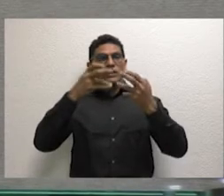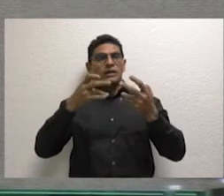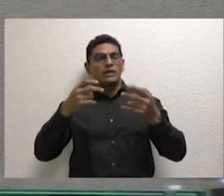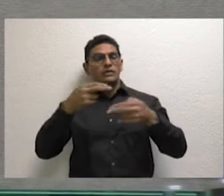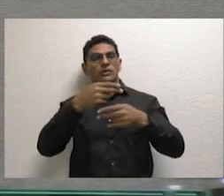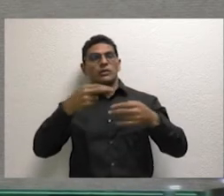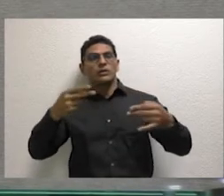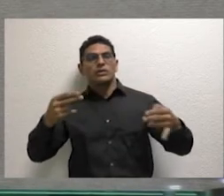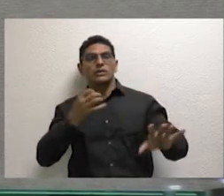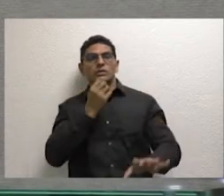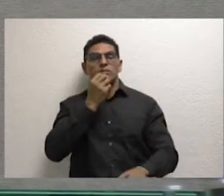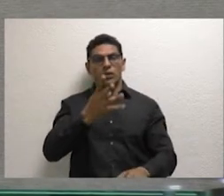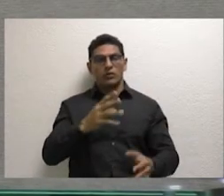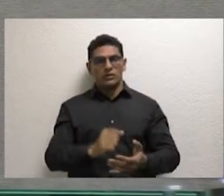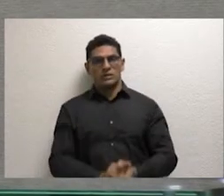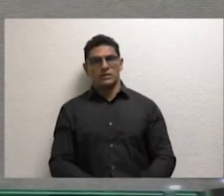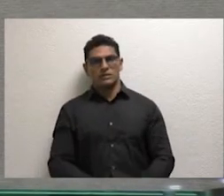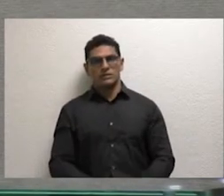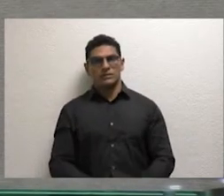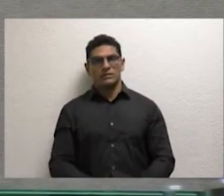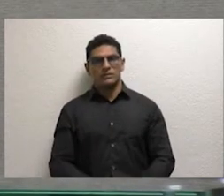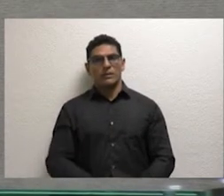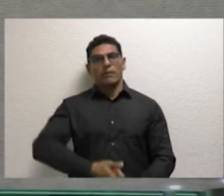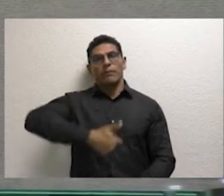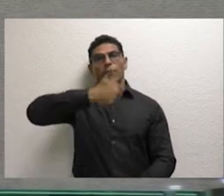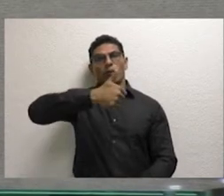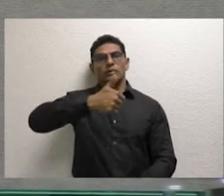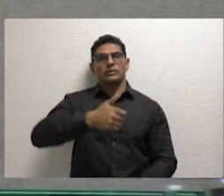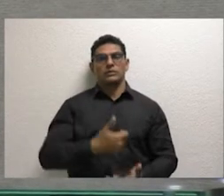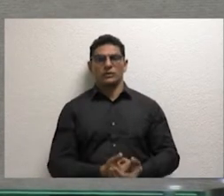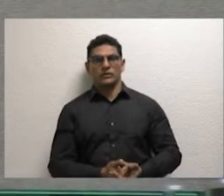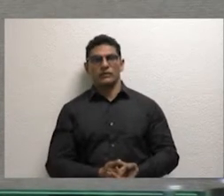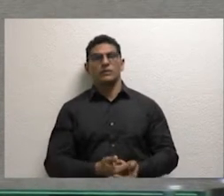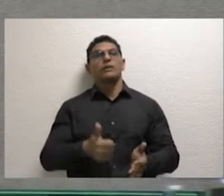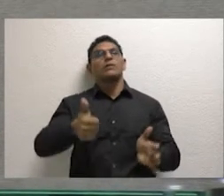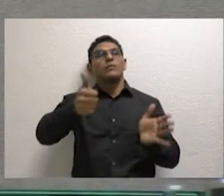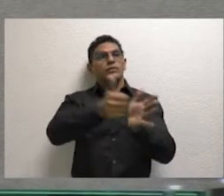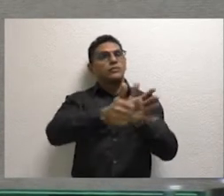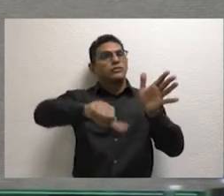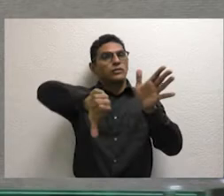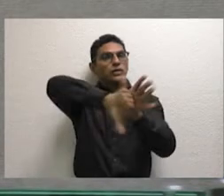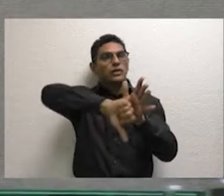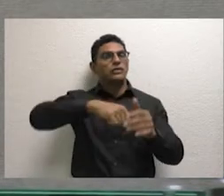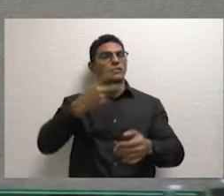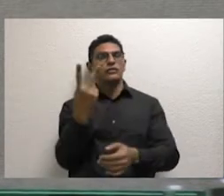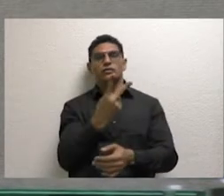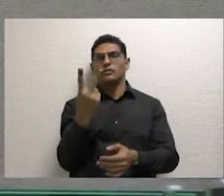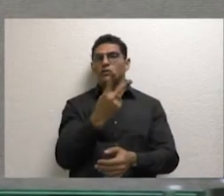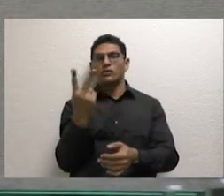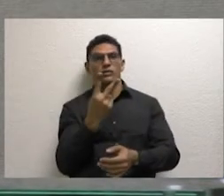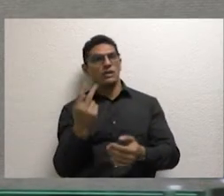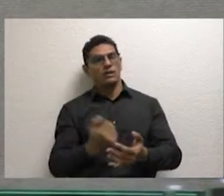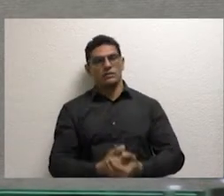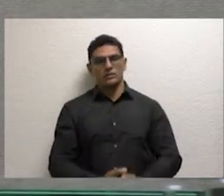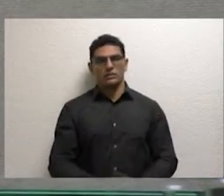negociação a gente tem pontos positivos e negativos dos dois lados olhando então eu quero dizer